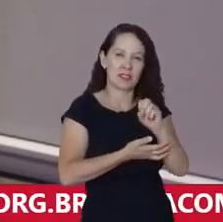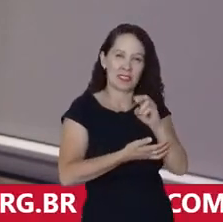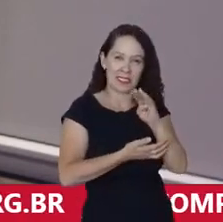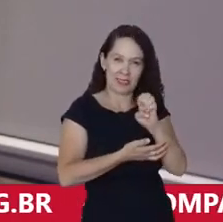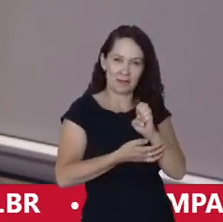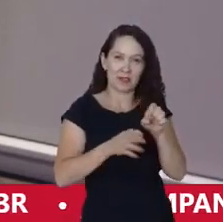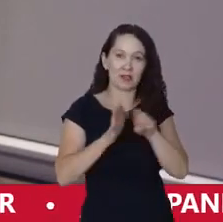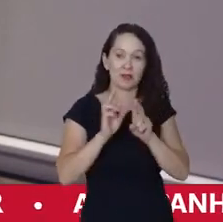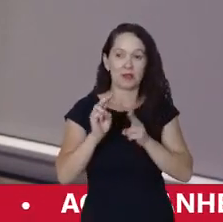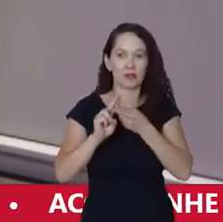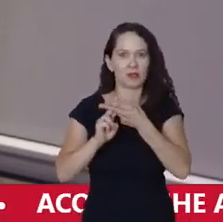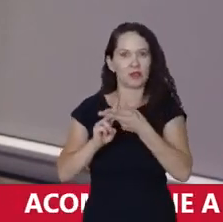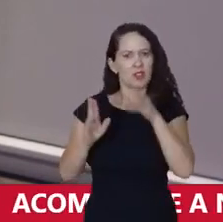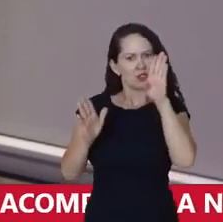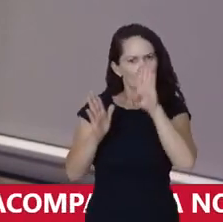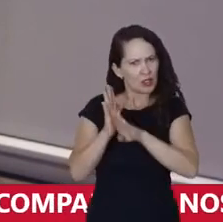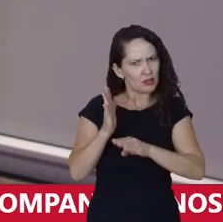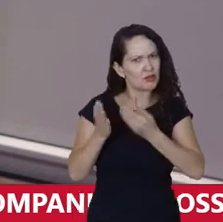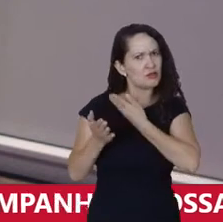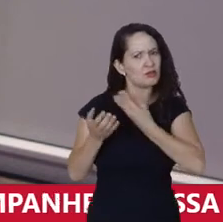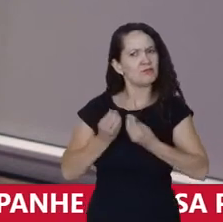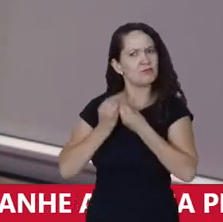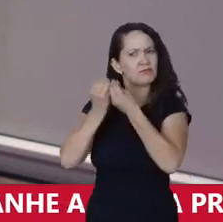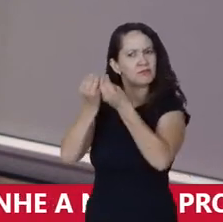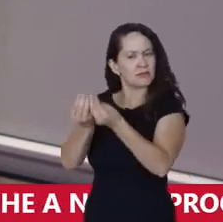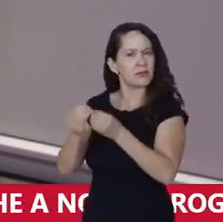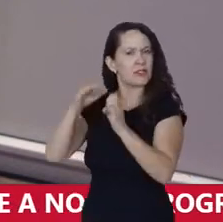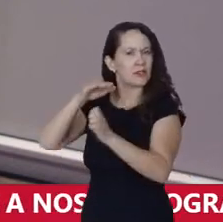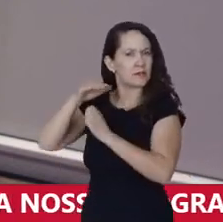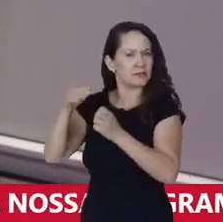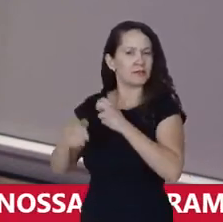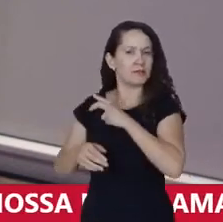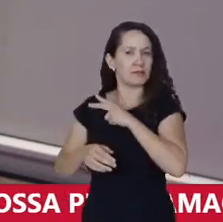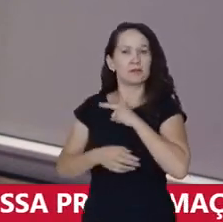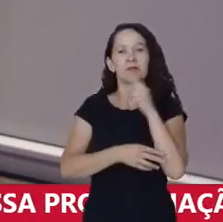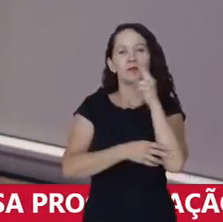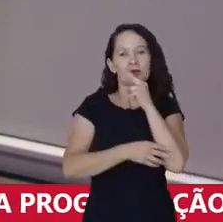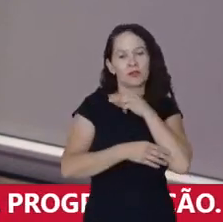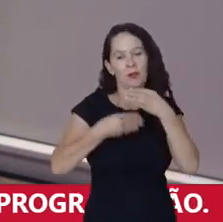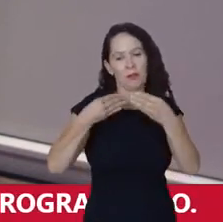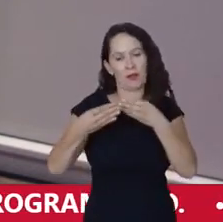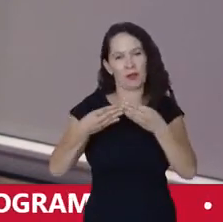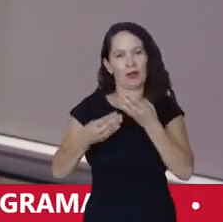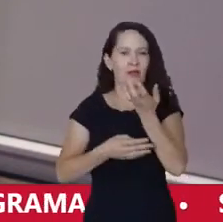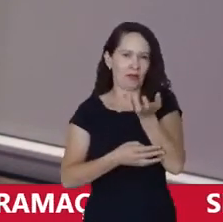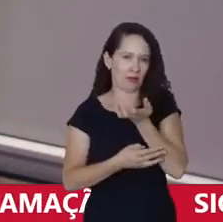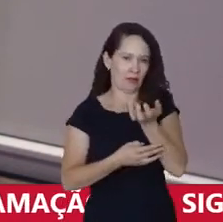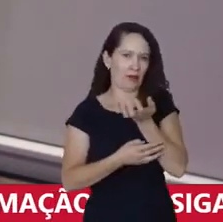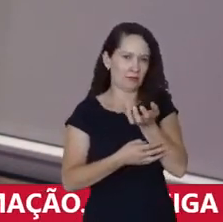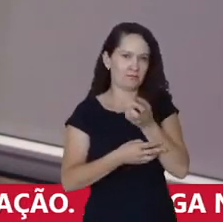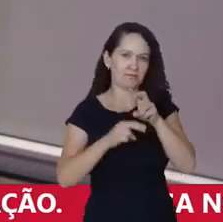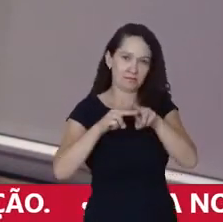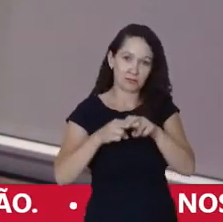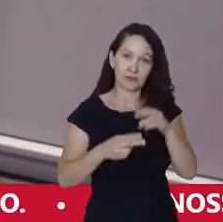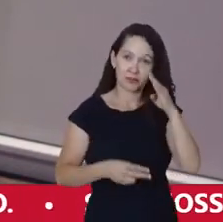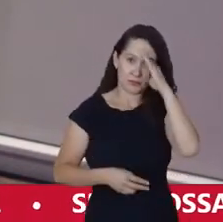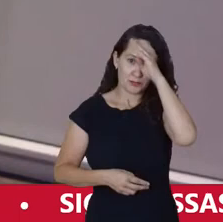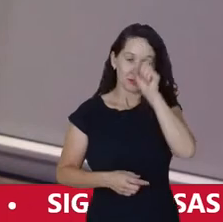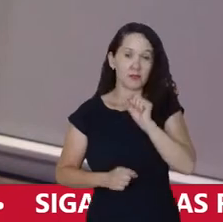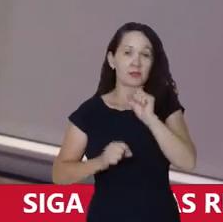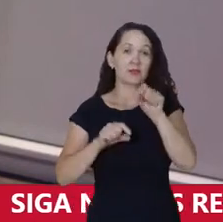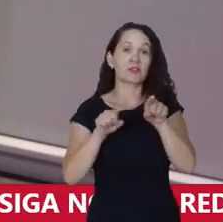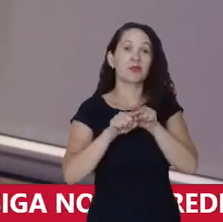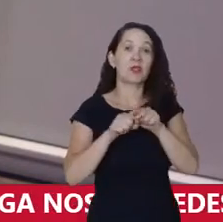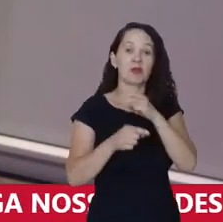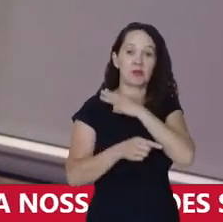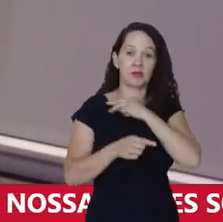meter a mão nesse recurso público para passar para empresas privadas. Essa é a pressa do mercado. É isso que move Bolsonaro e Paulo